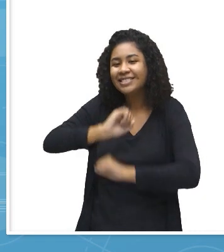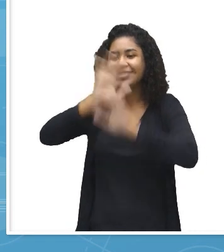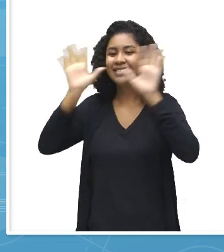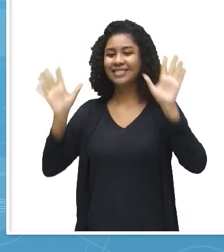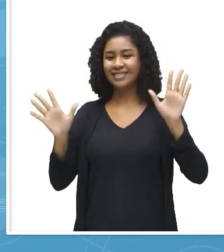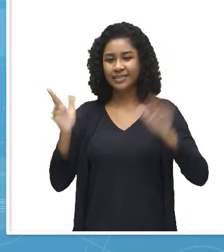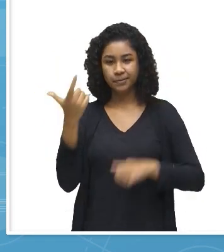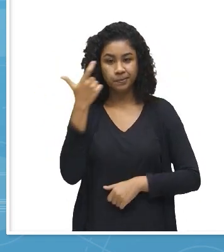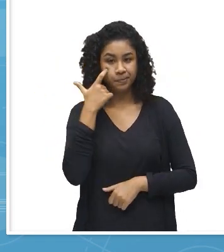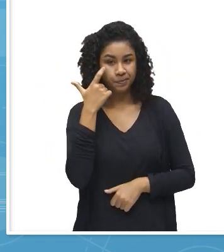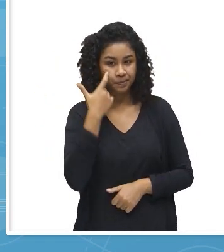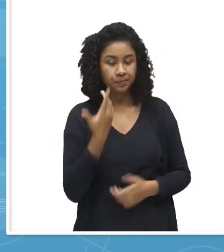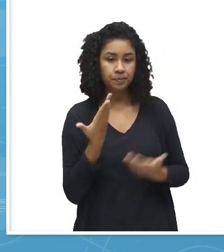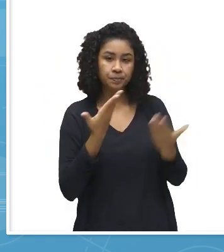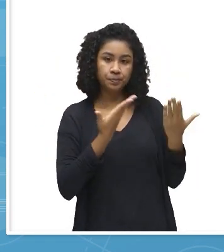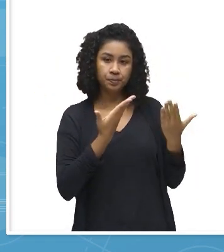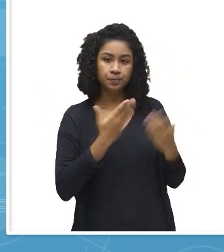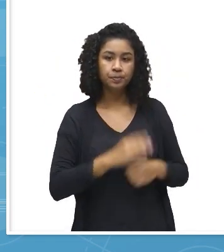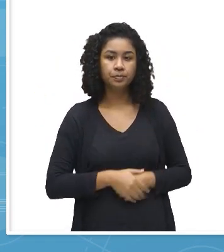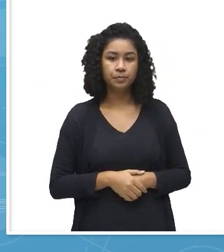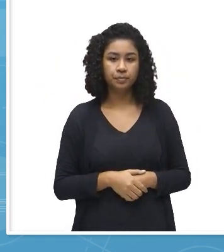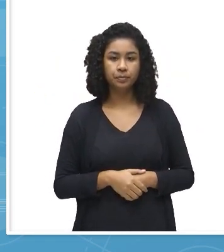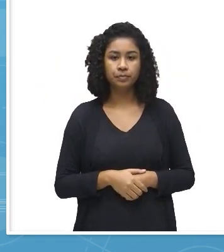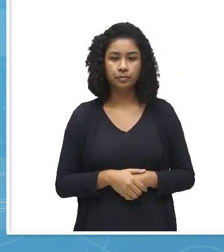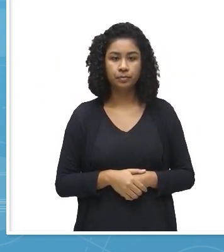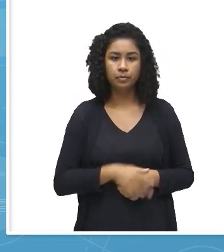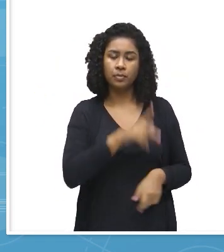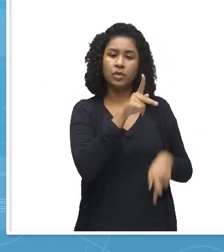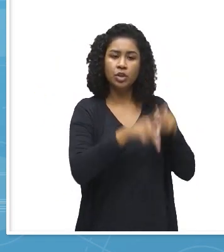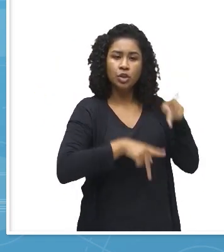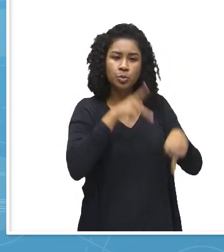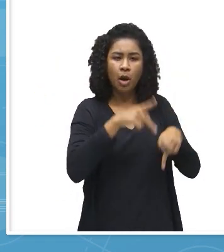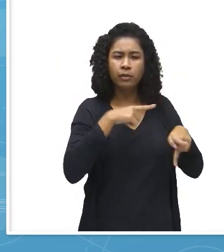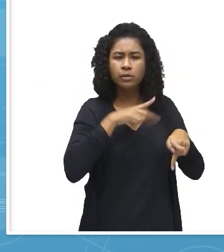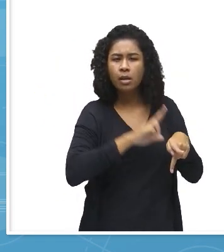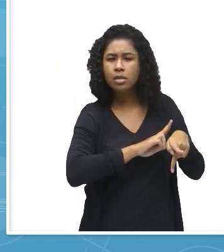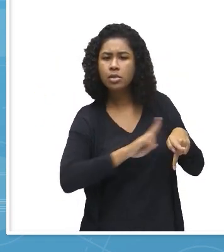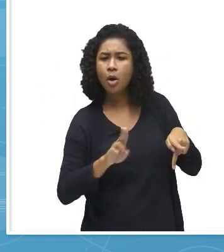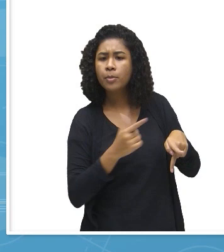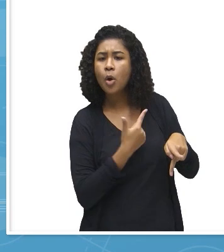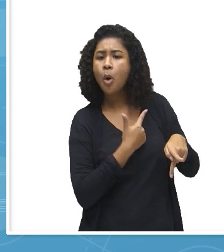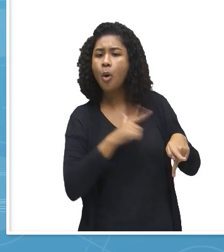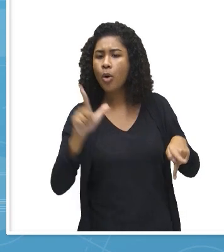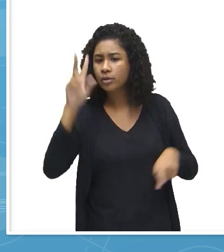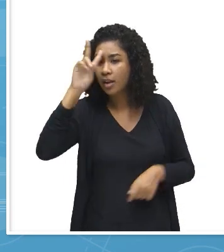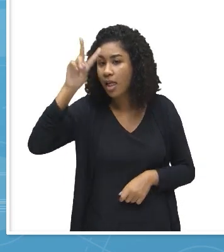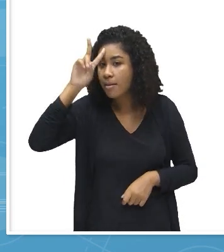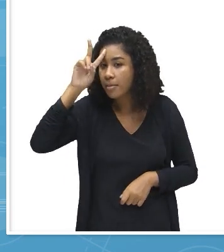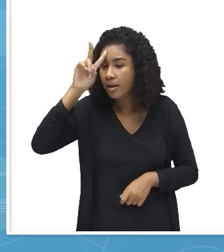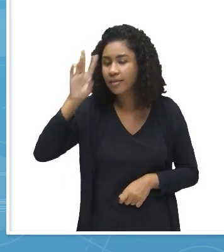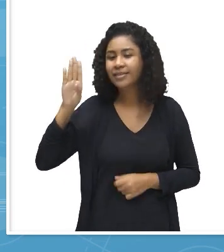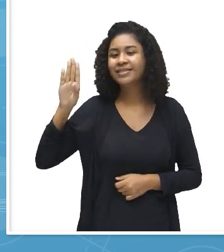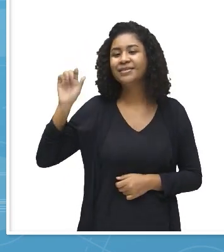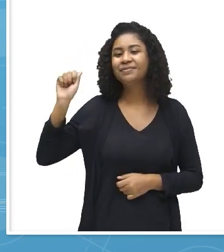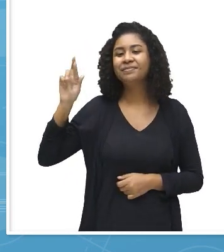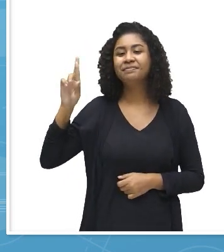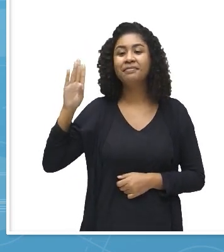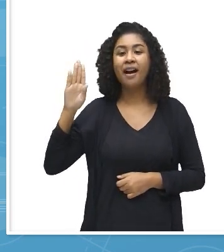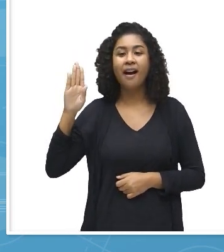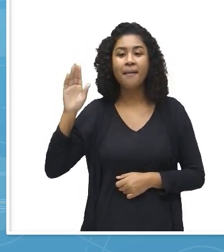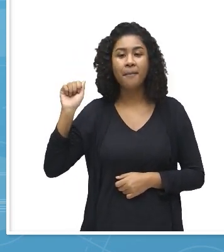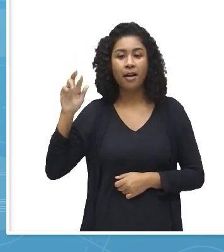Os germanos foram chamados, lembra que eu falei para vocês lá dos povos bárbaros que estavam ali juntos com